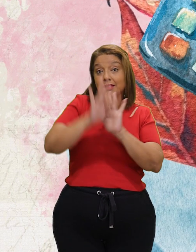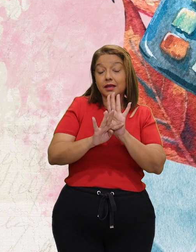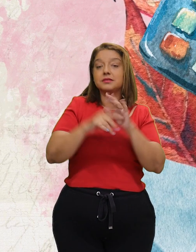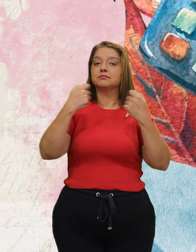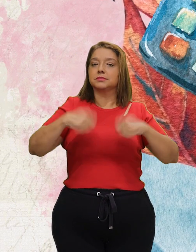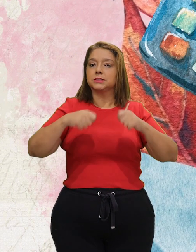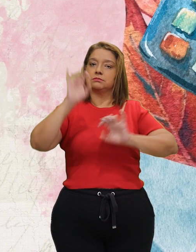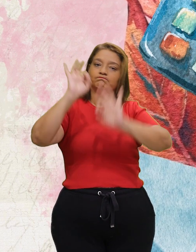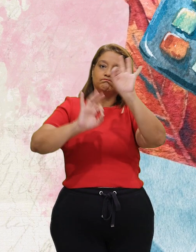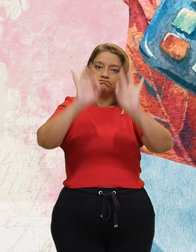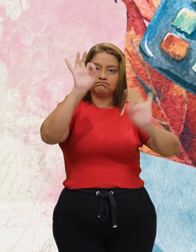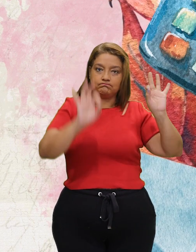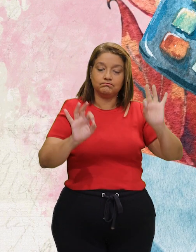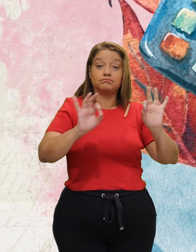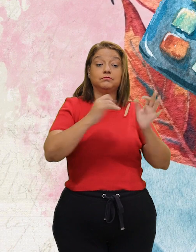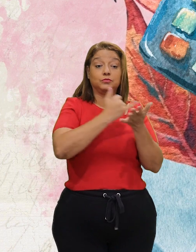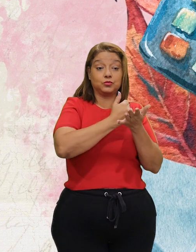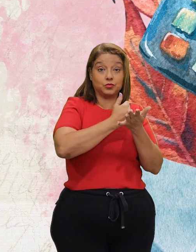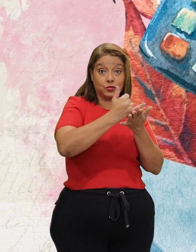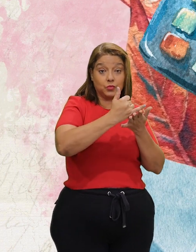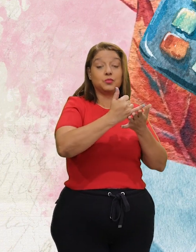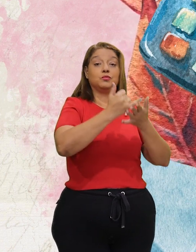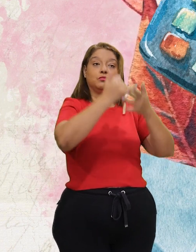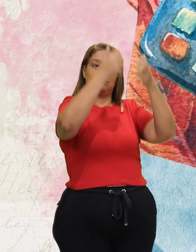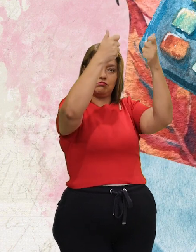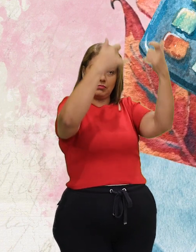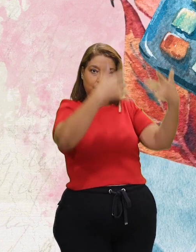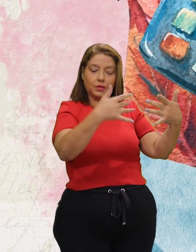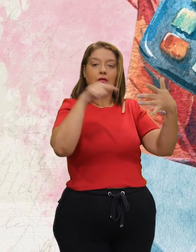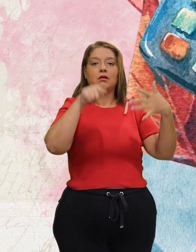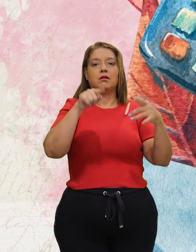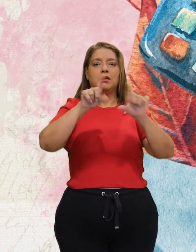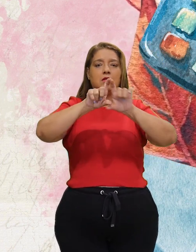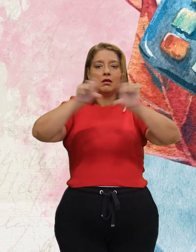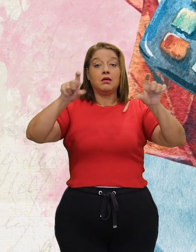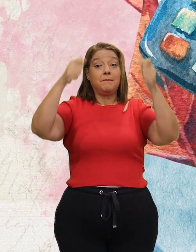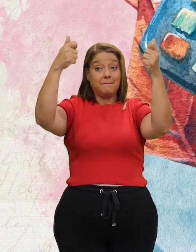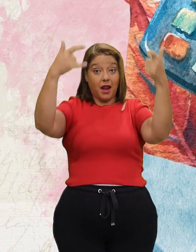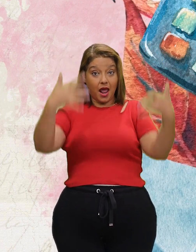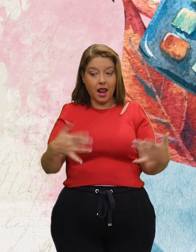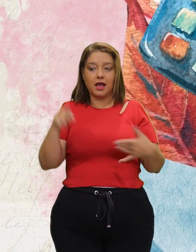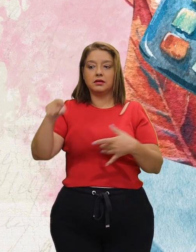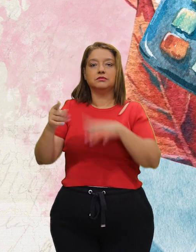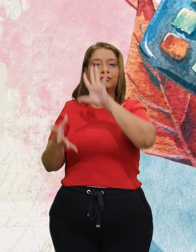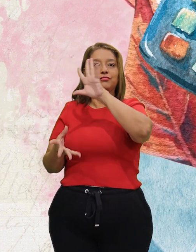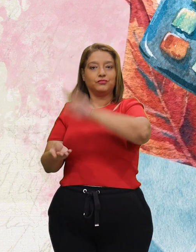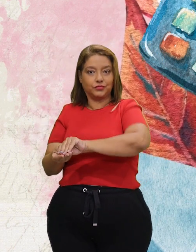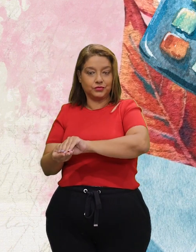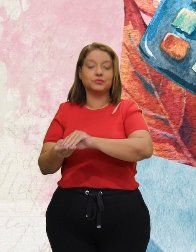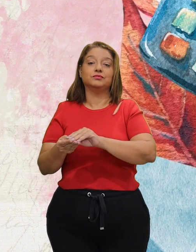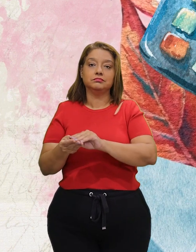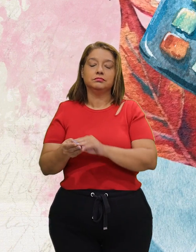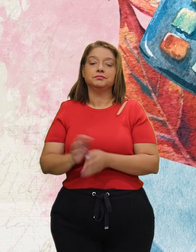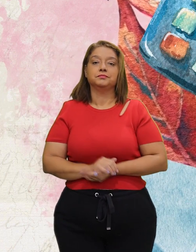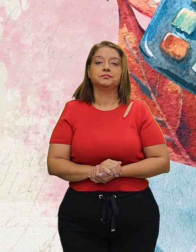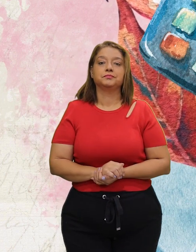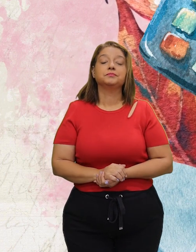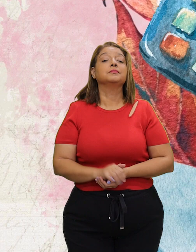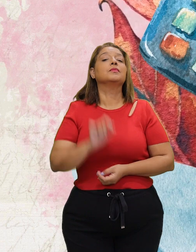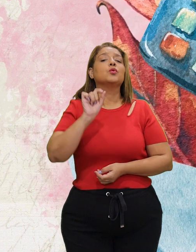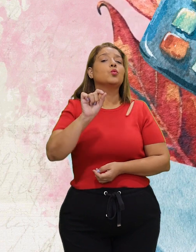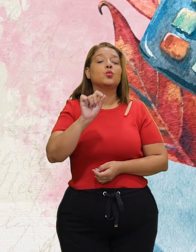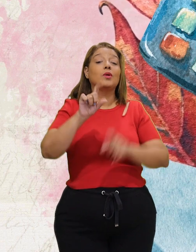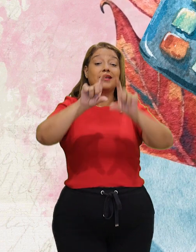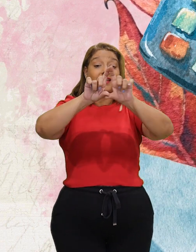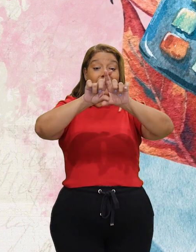em introdução, desenvolvimento e conclusão. O desenvolvimento é o espaço maior do texto para que